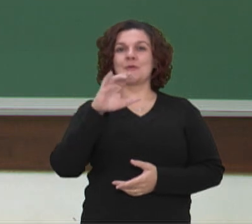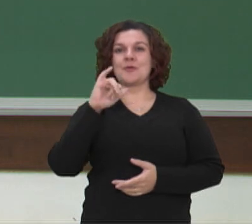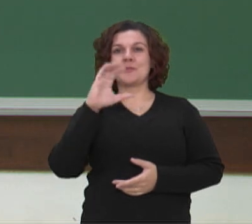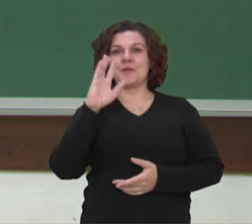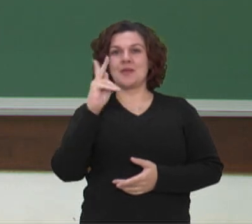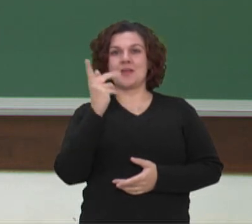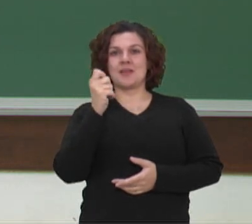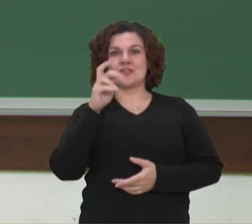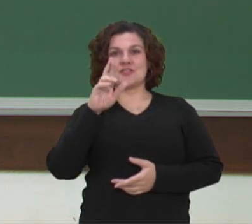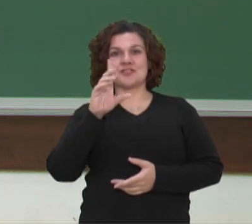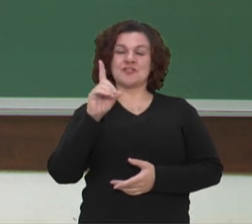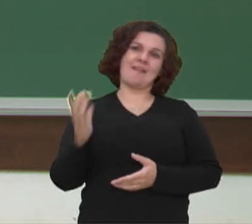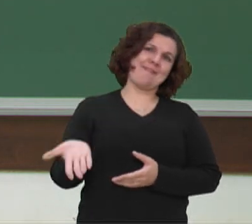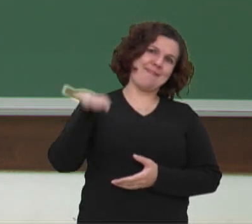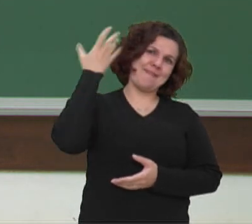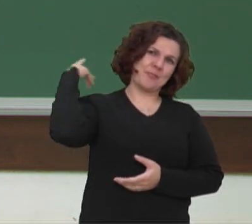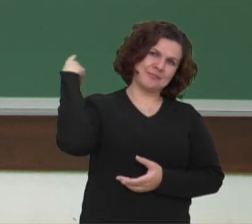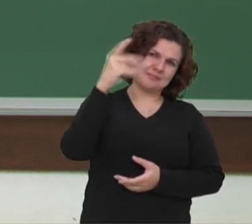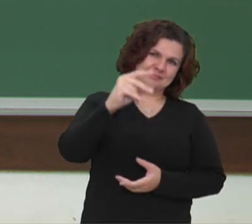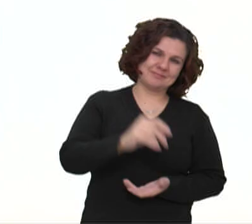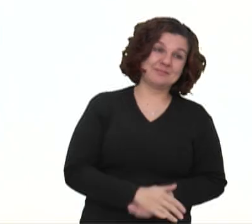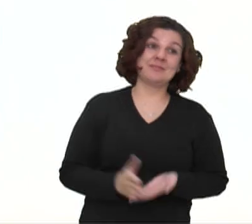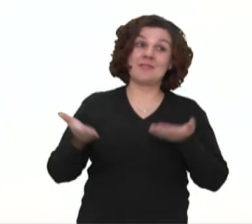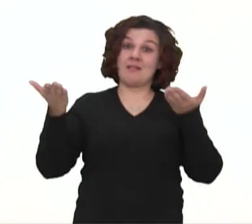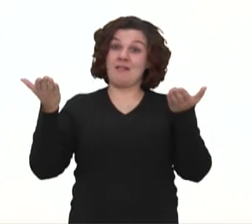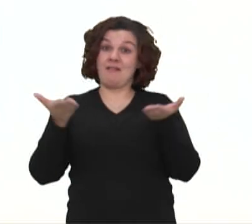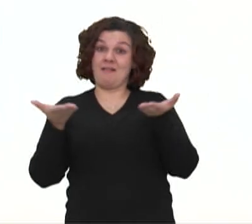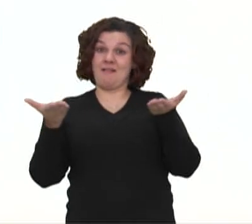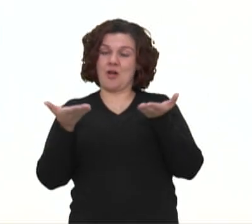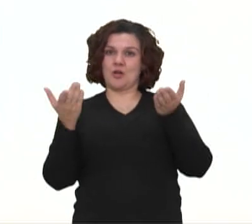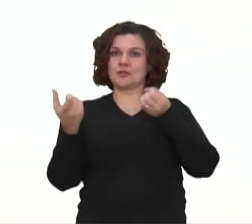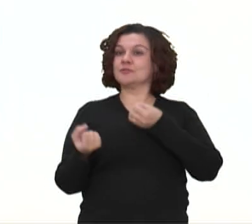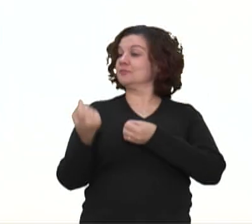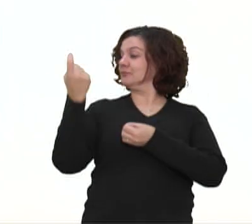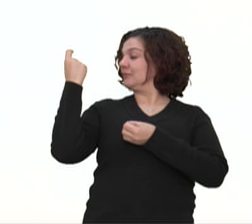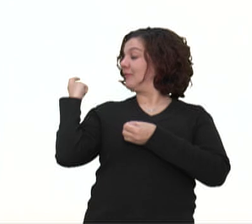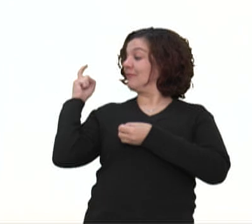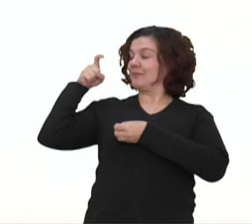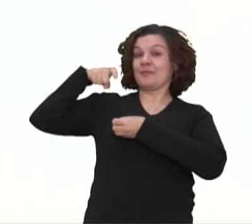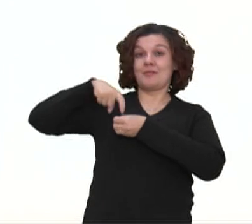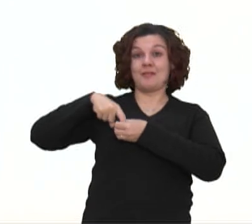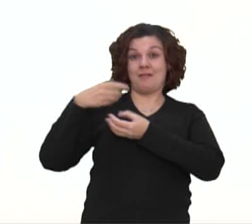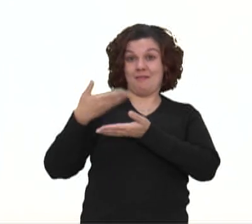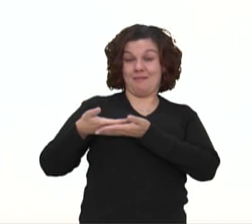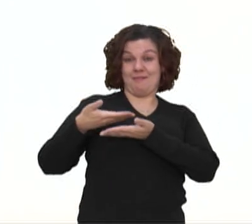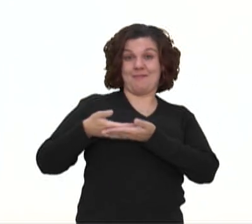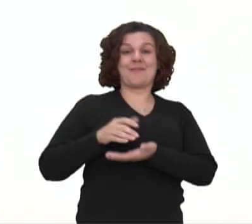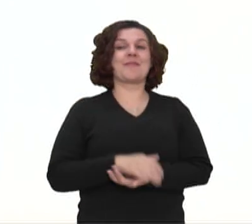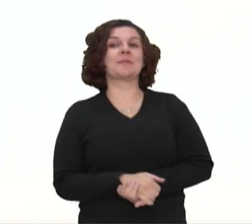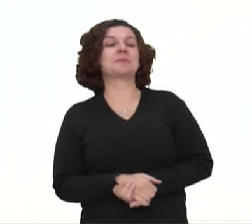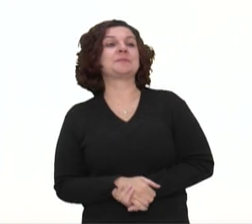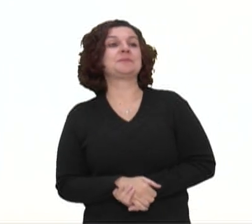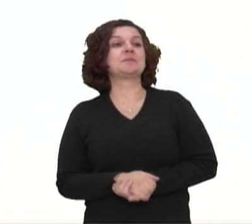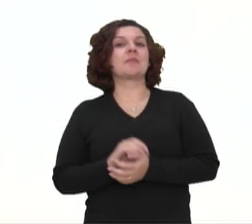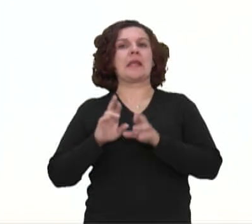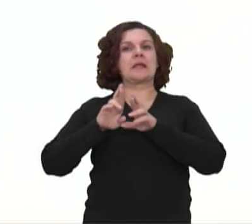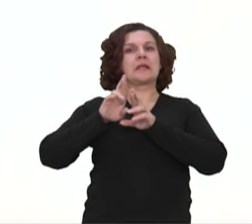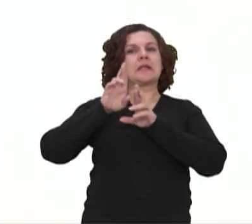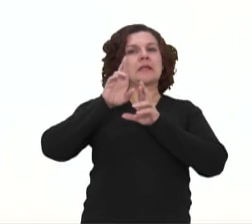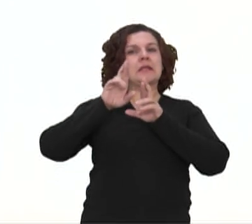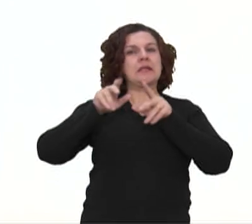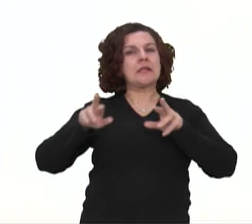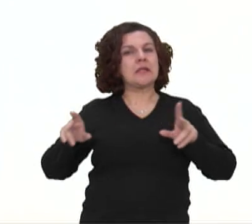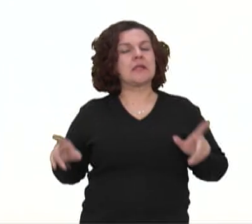vocês, e vamos junto e vamos que vamos. Na aula de hoje, retomando como sempre a aula anterior, né? Nós vimos as diferentes formas